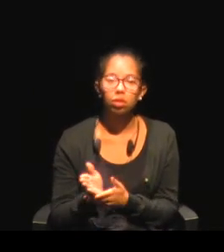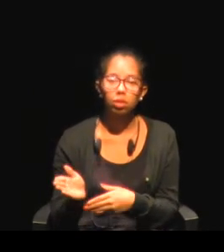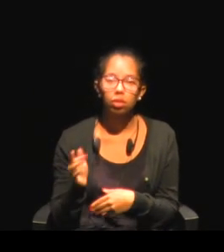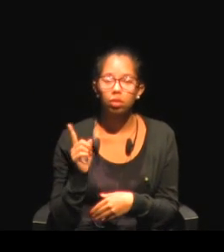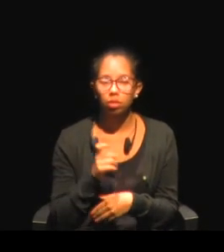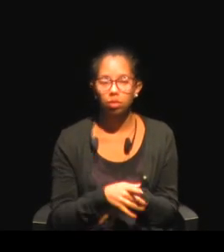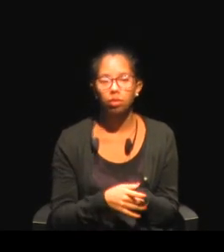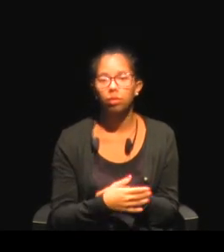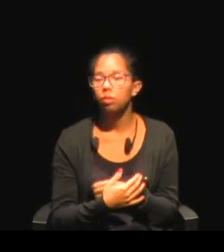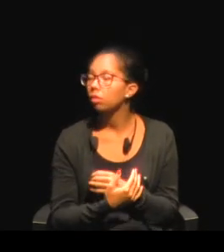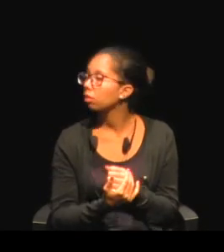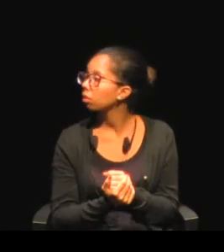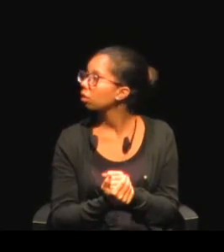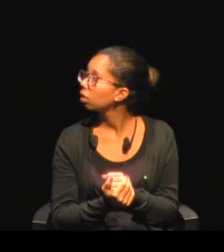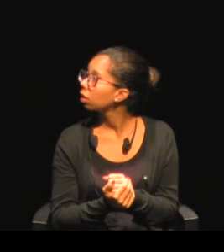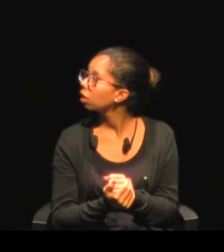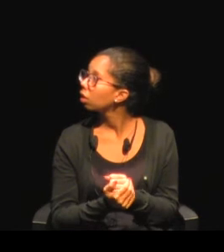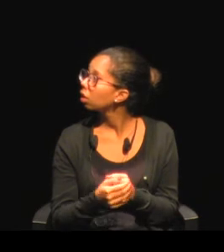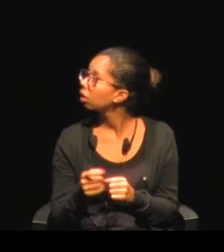São versões diferentes, acho que da mesma...